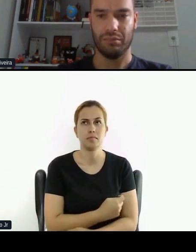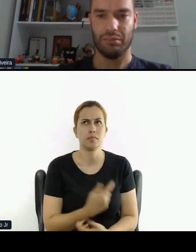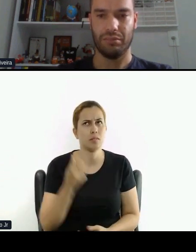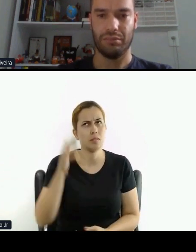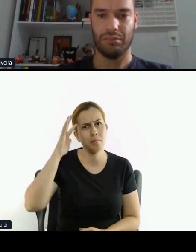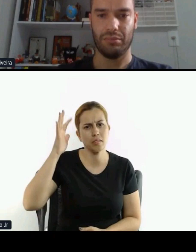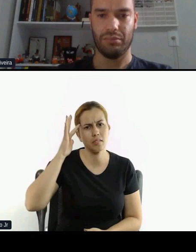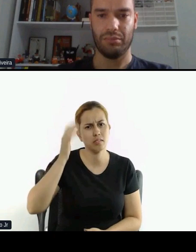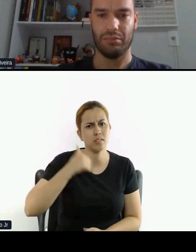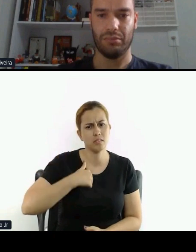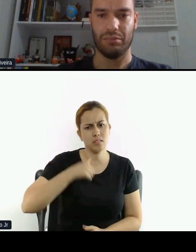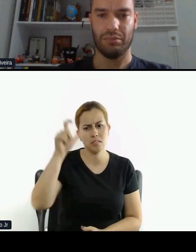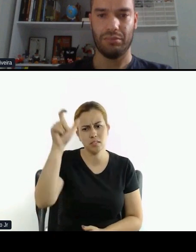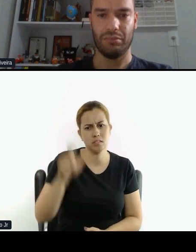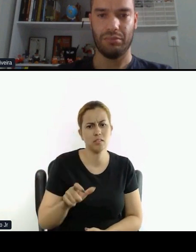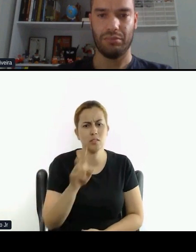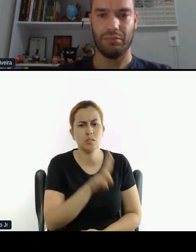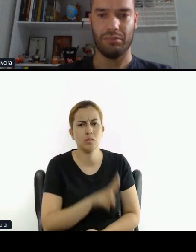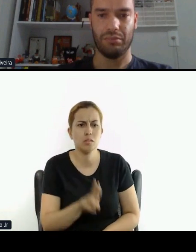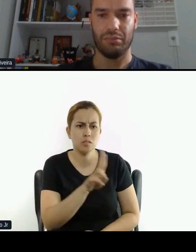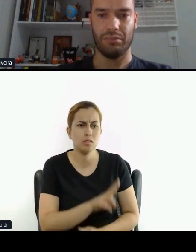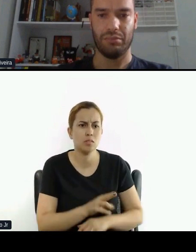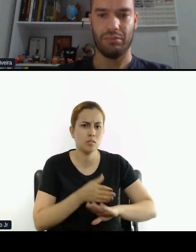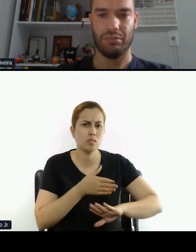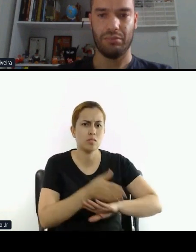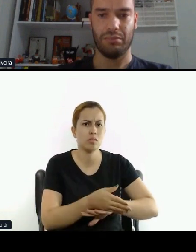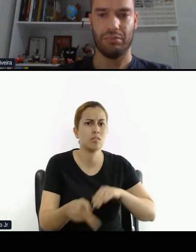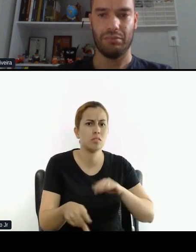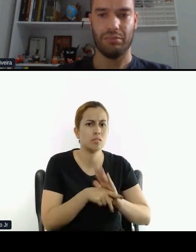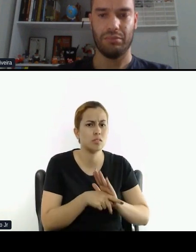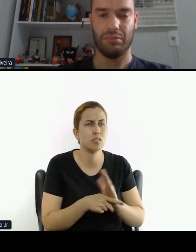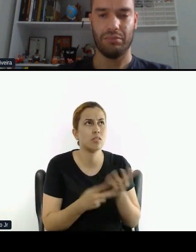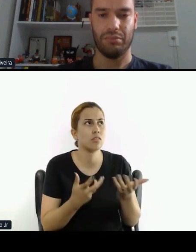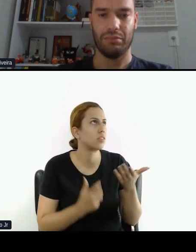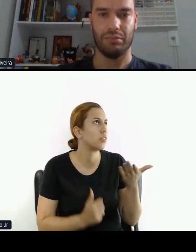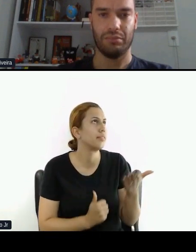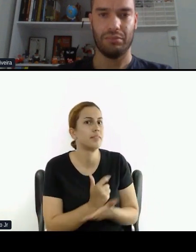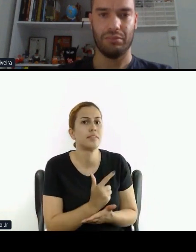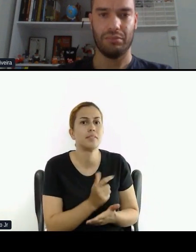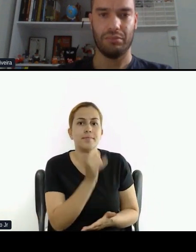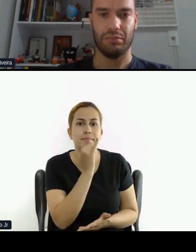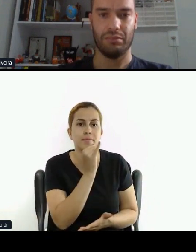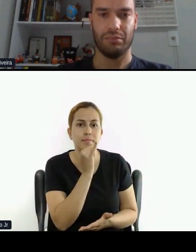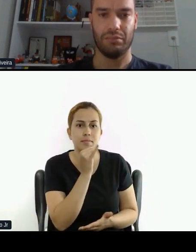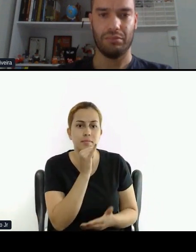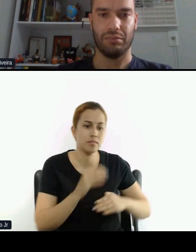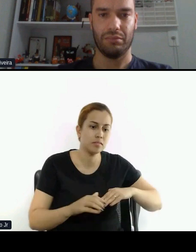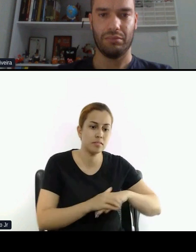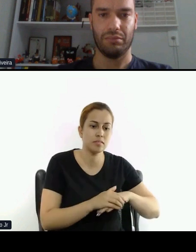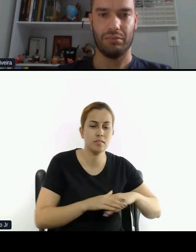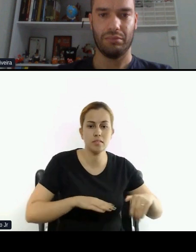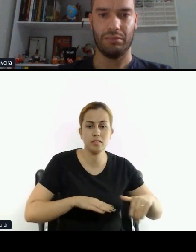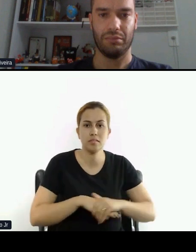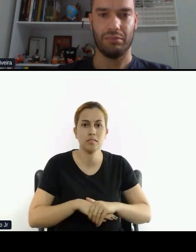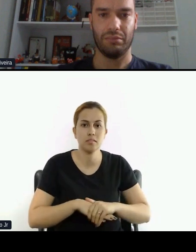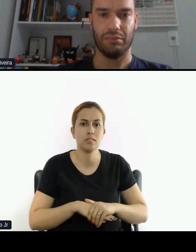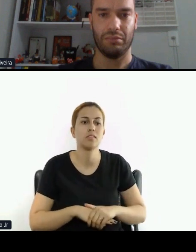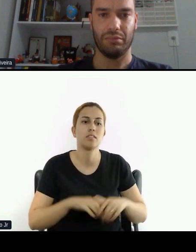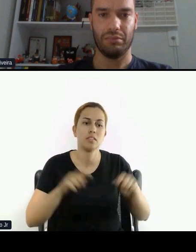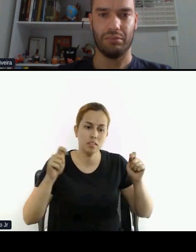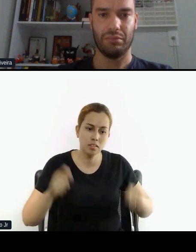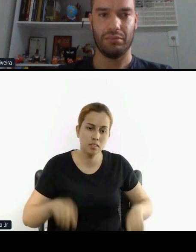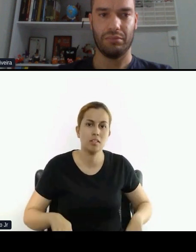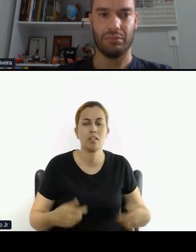usuário, eu quero acessar uma informação num site específico, quero comprar ali um calçado, um tênis. Então eu vou conseguir fazer isso. Uma pessoa